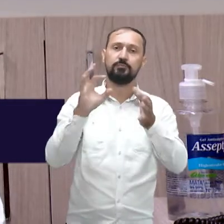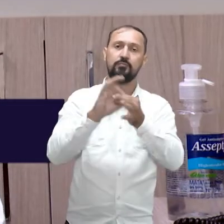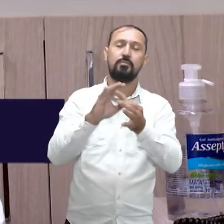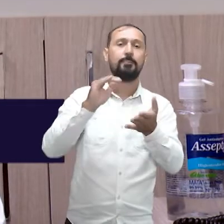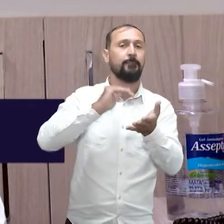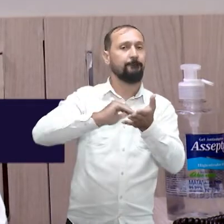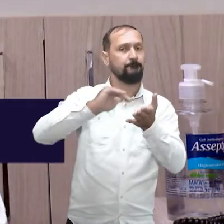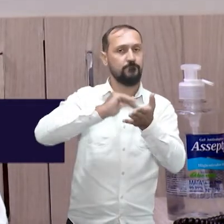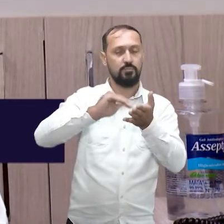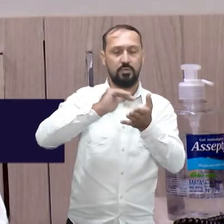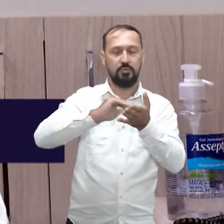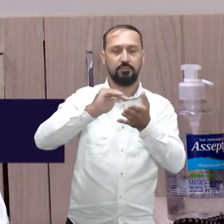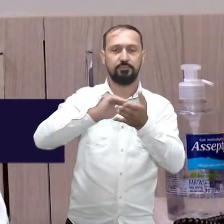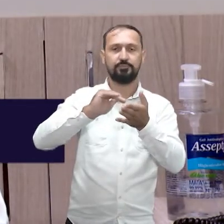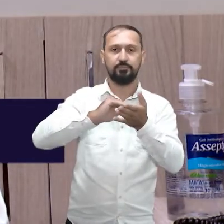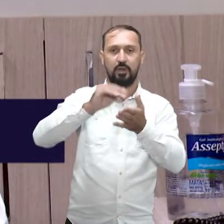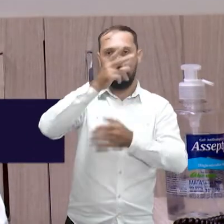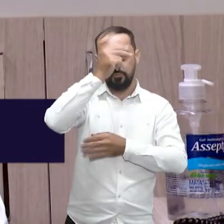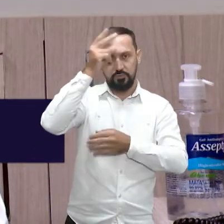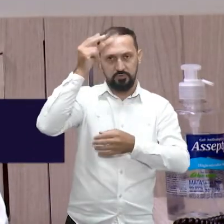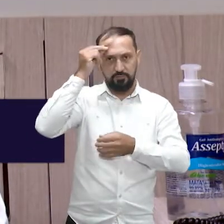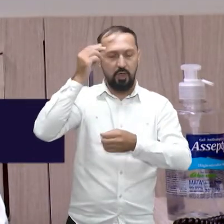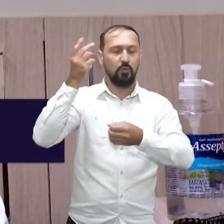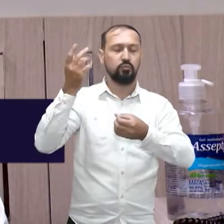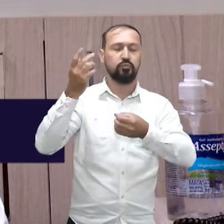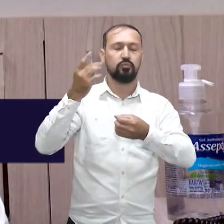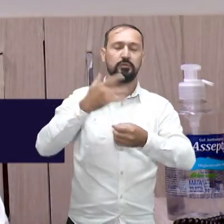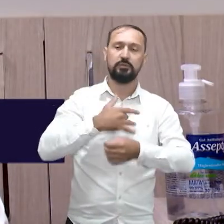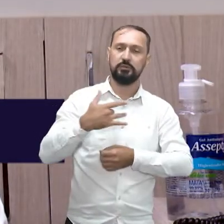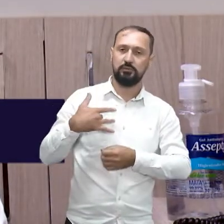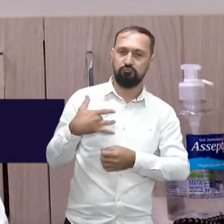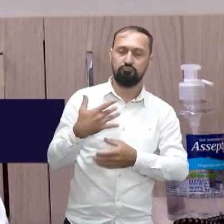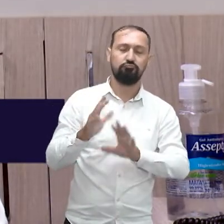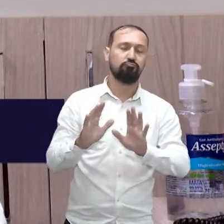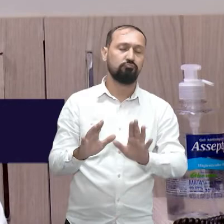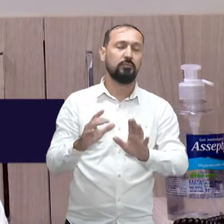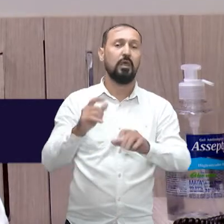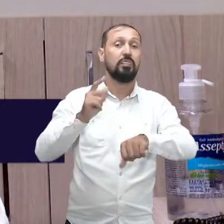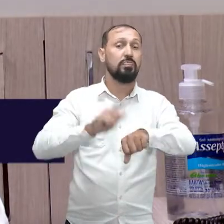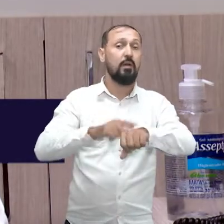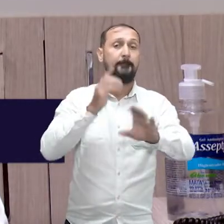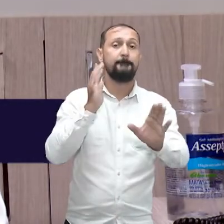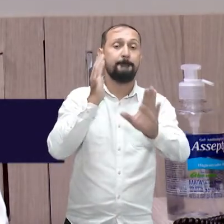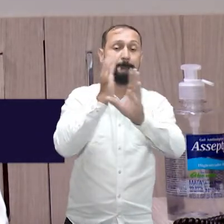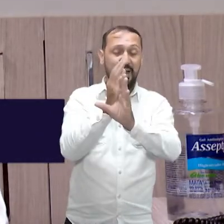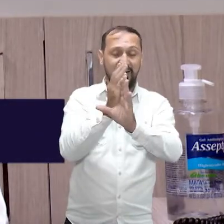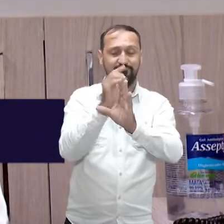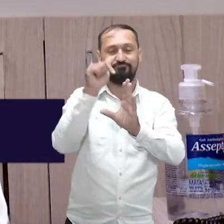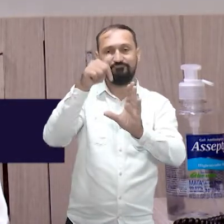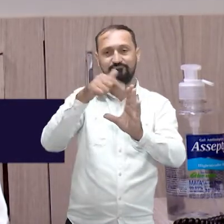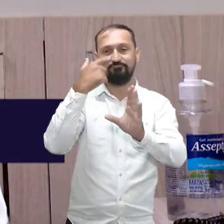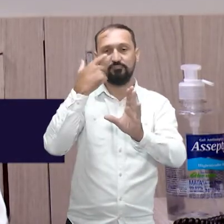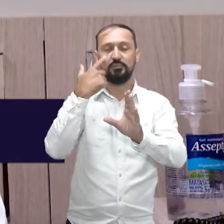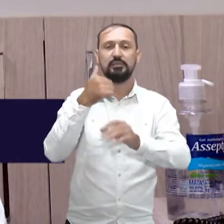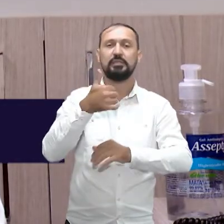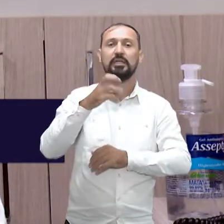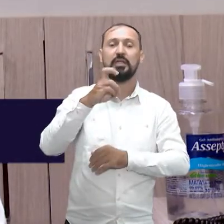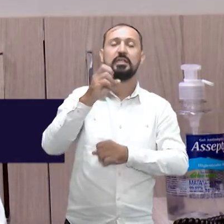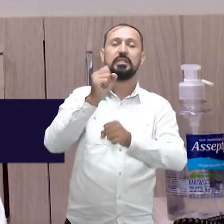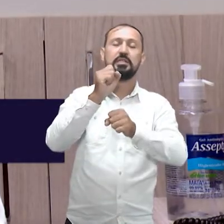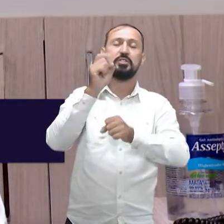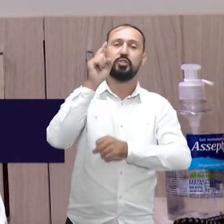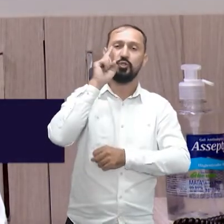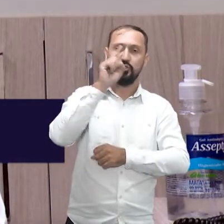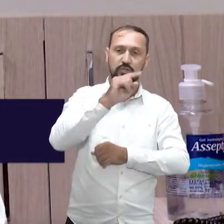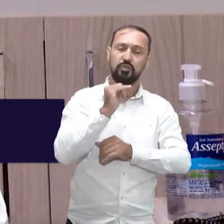Então a gente sempre está atrelado à Secretaria Municipal de Saúde, em qualquer município que a gente vá, para que ao ter o diagnóstico